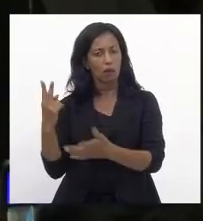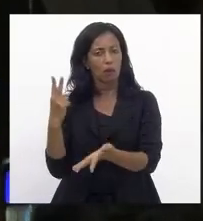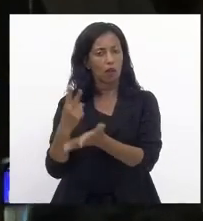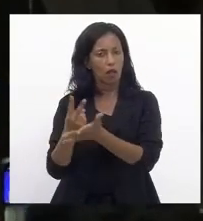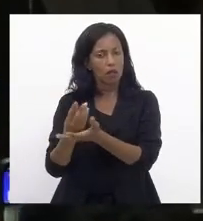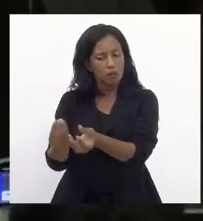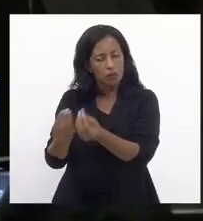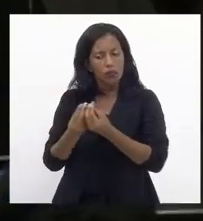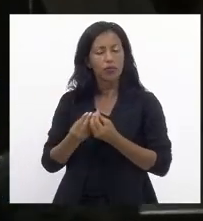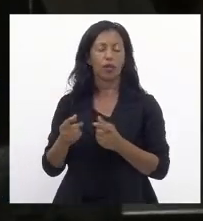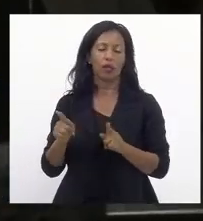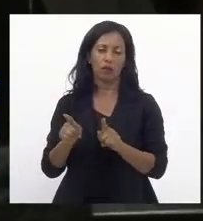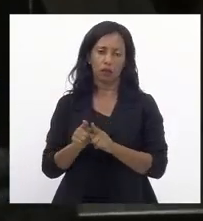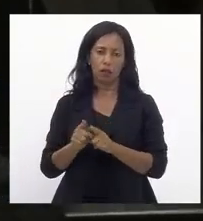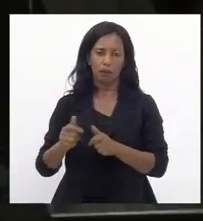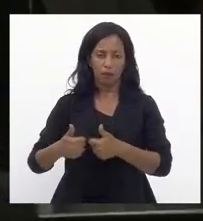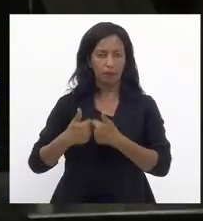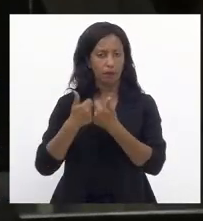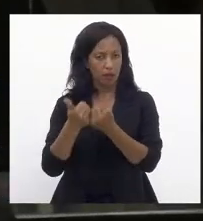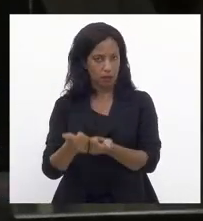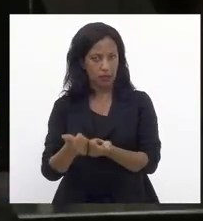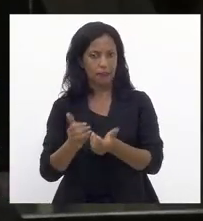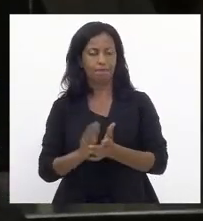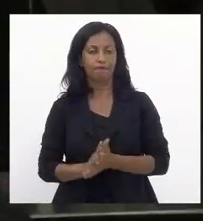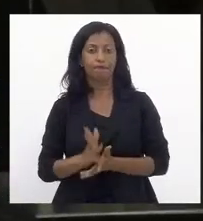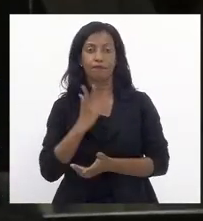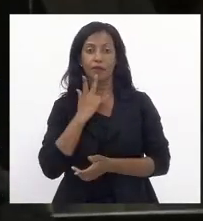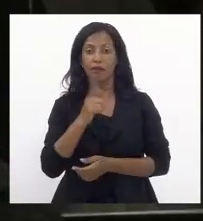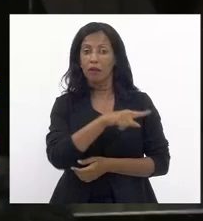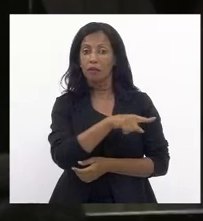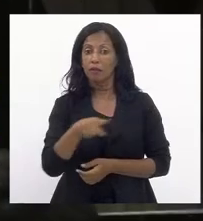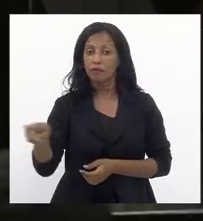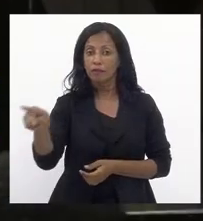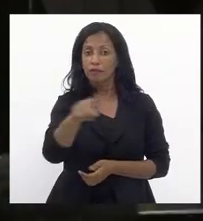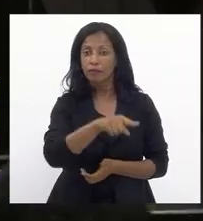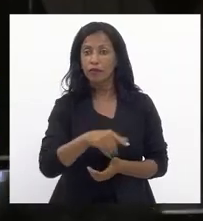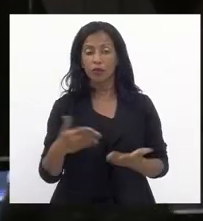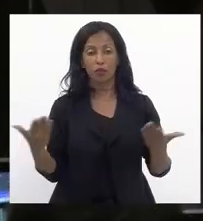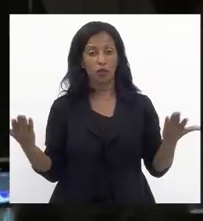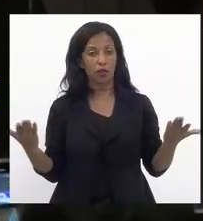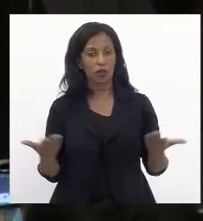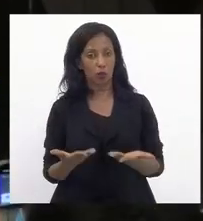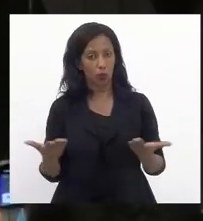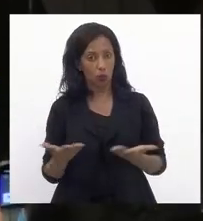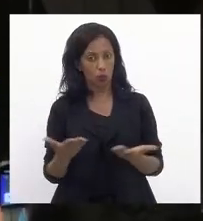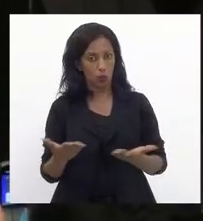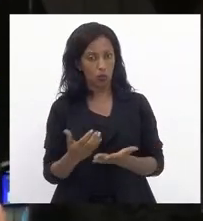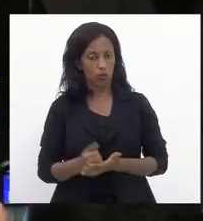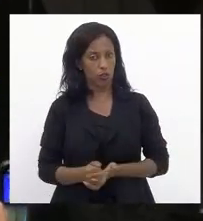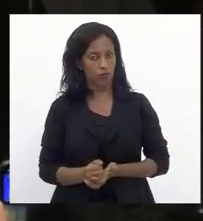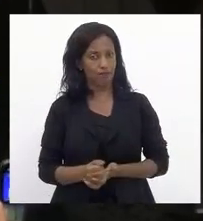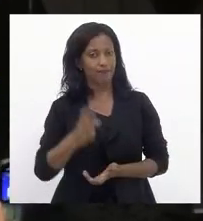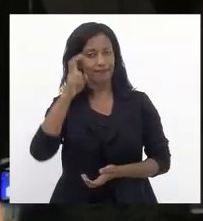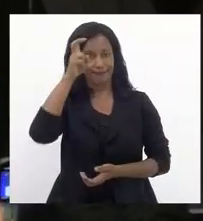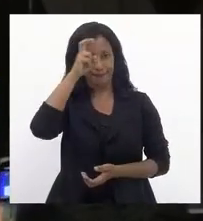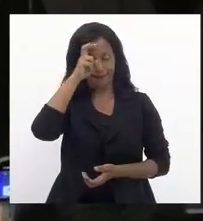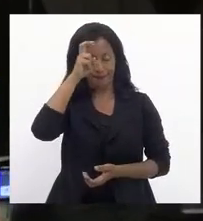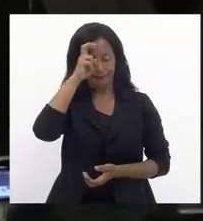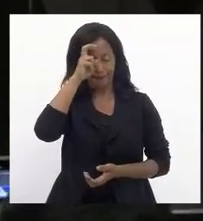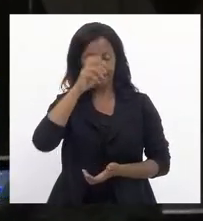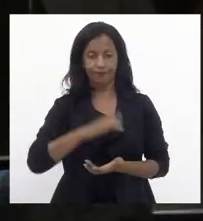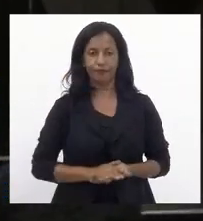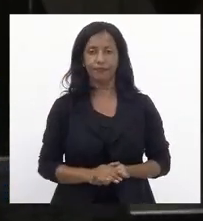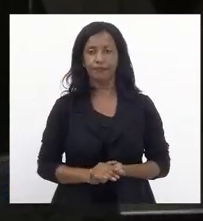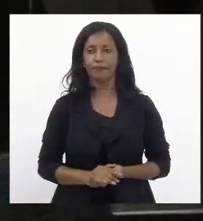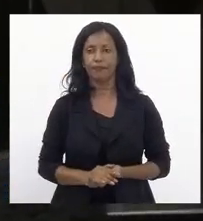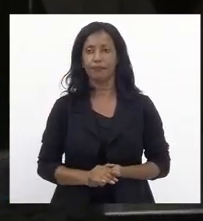dá essa atenção merecida. E dizer para vocês que hoje, no bom sentido, quinta-feira, foi a